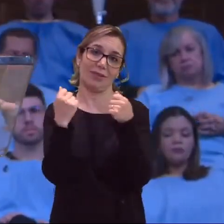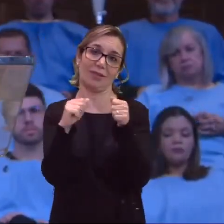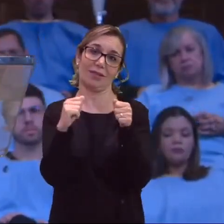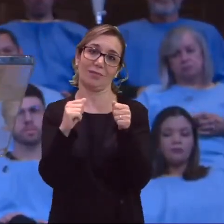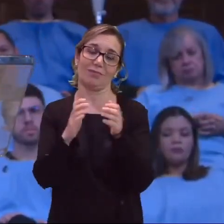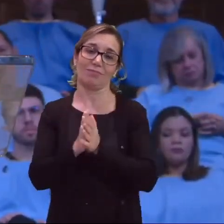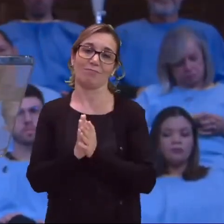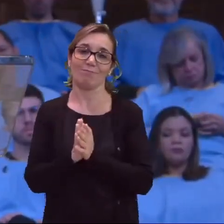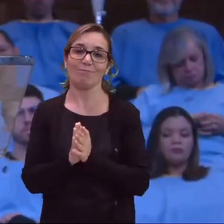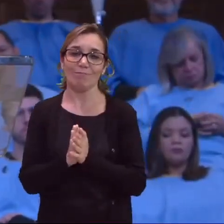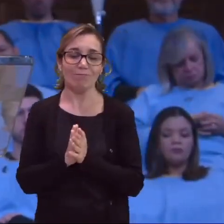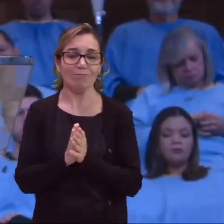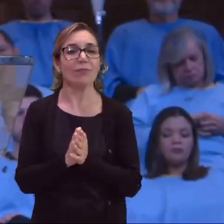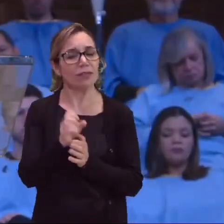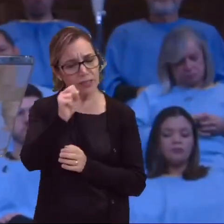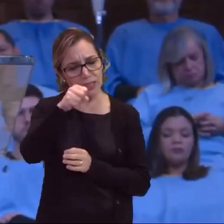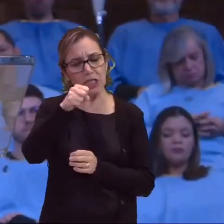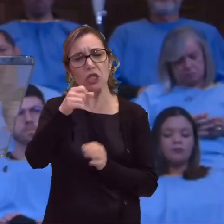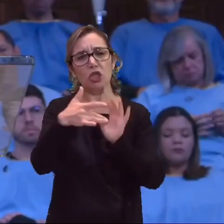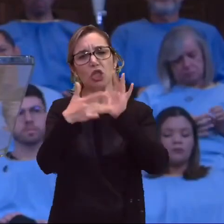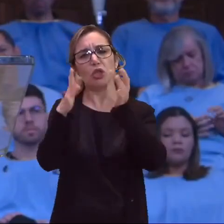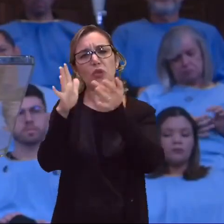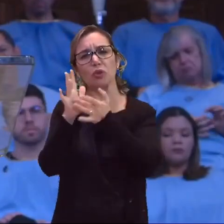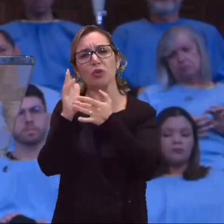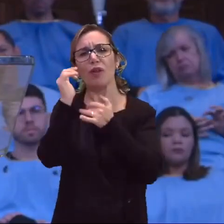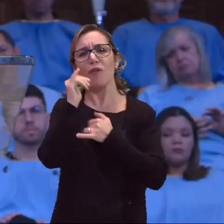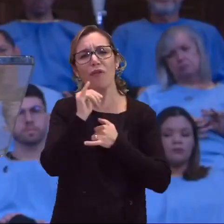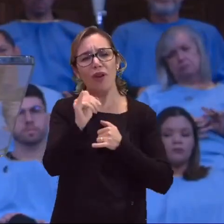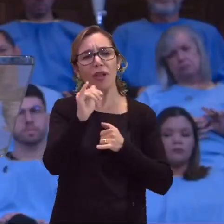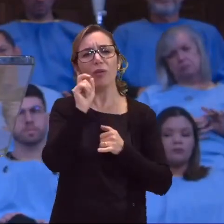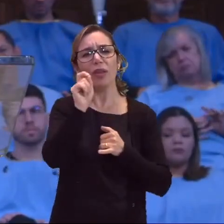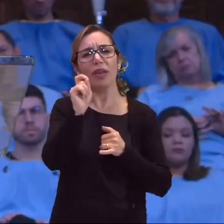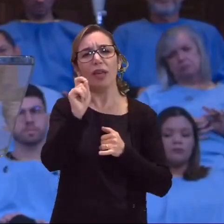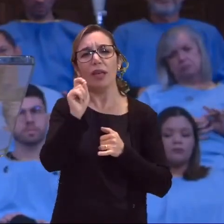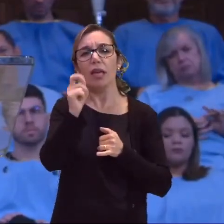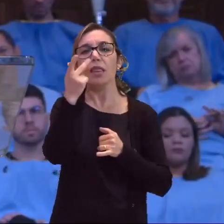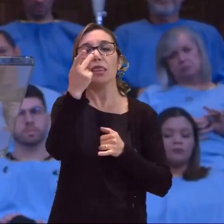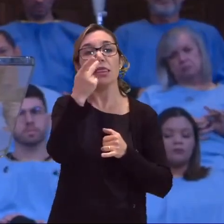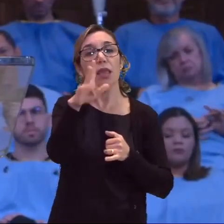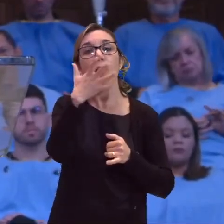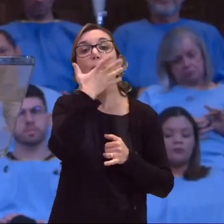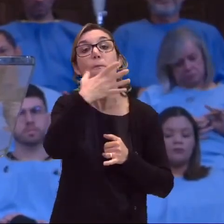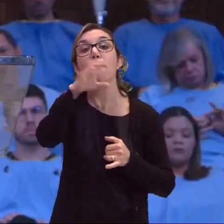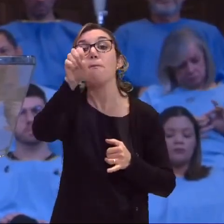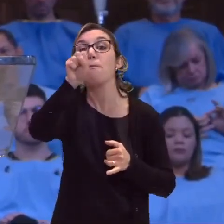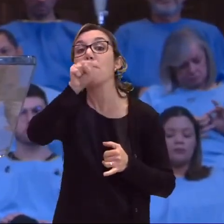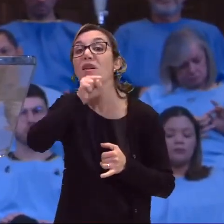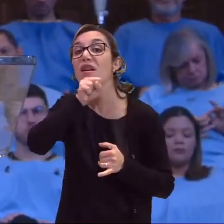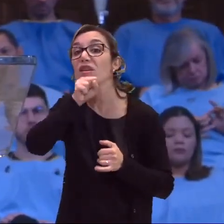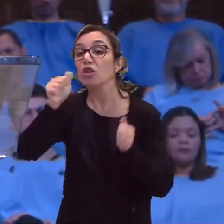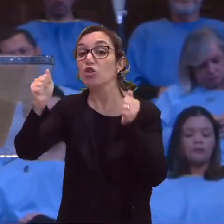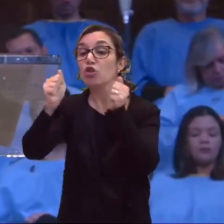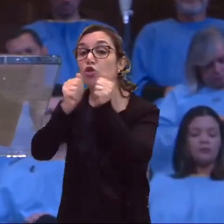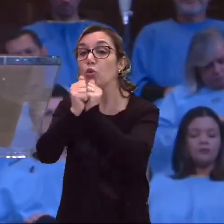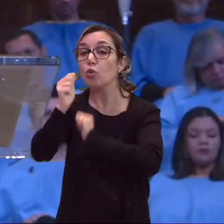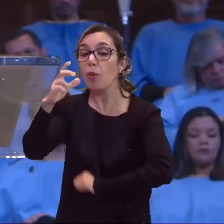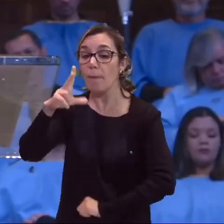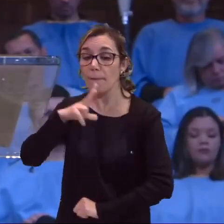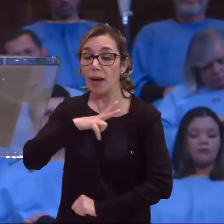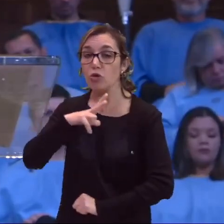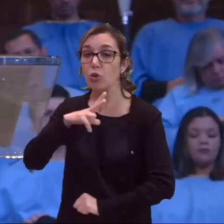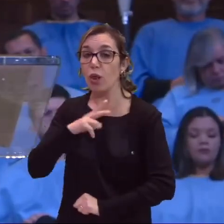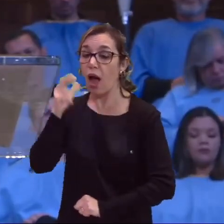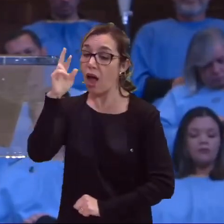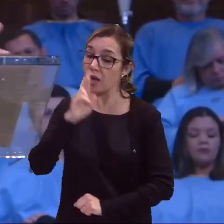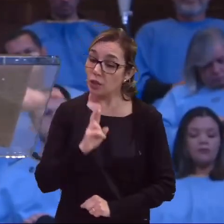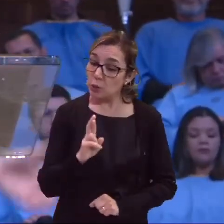a consequência disso Jesus disse hora o seu pai que está em secreto então o seu pai que